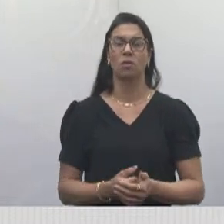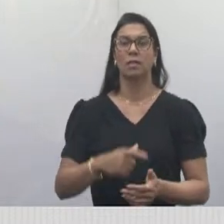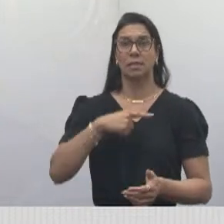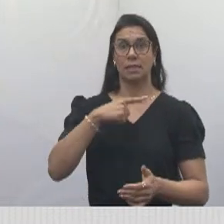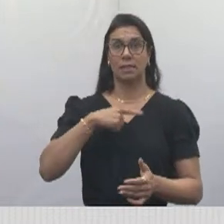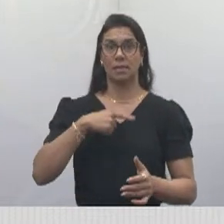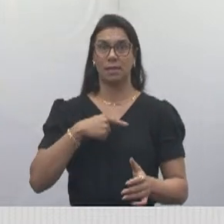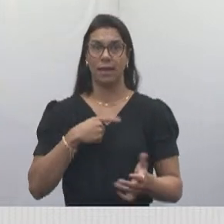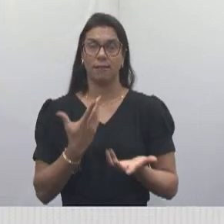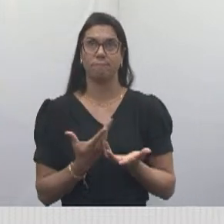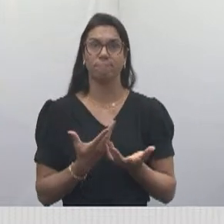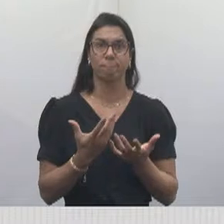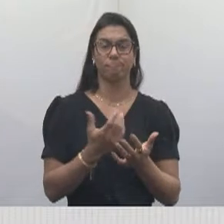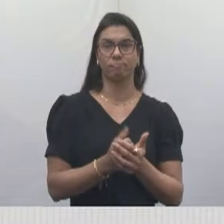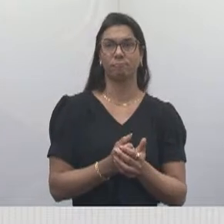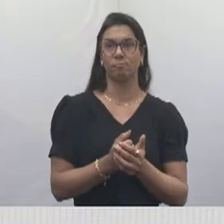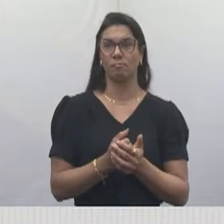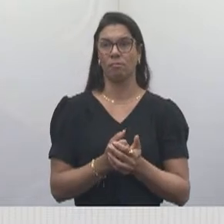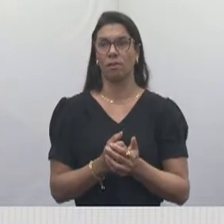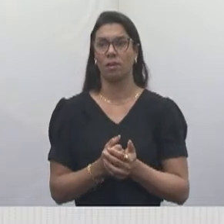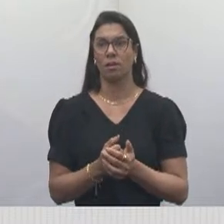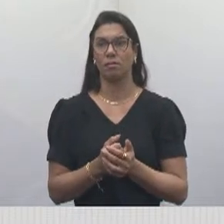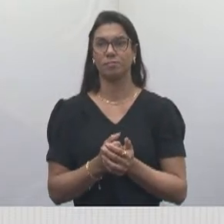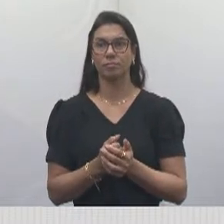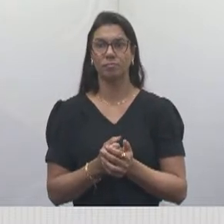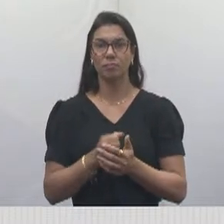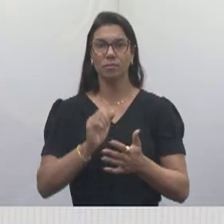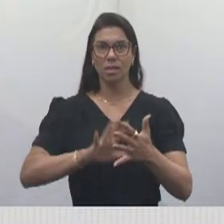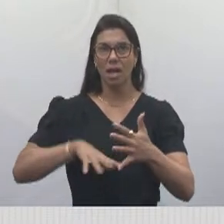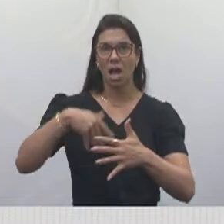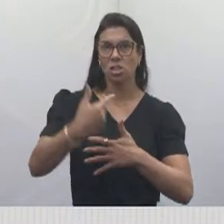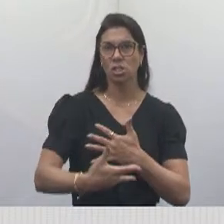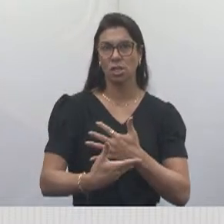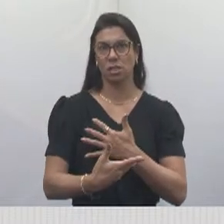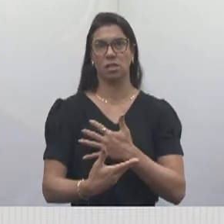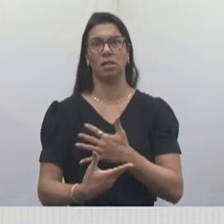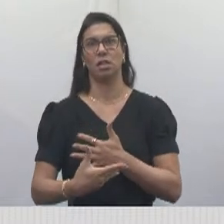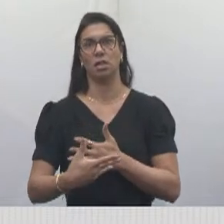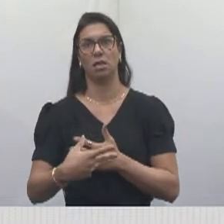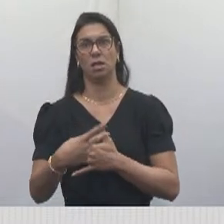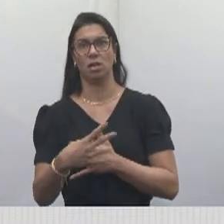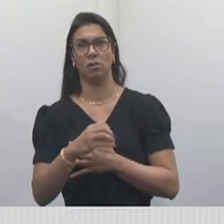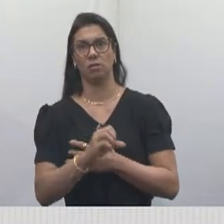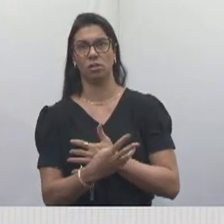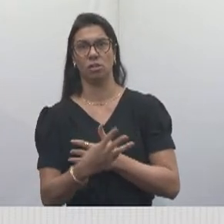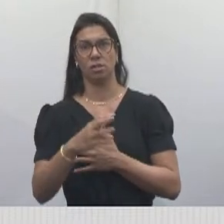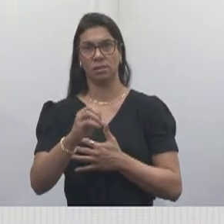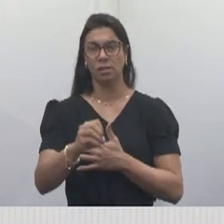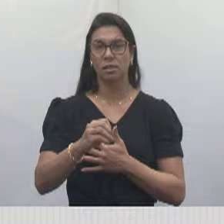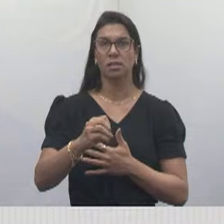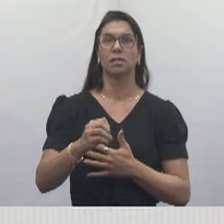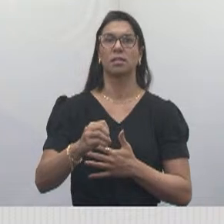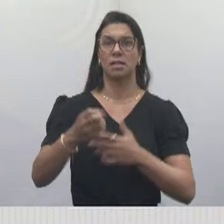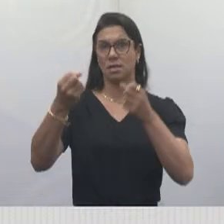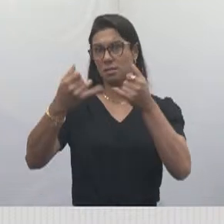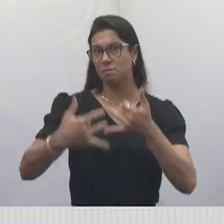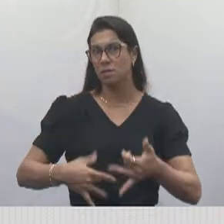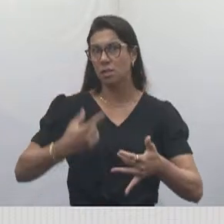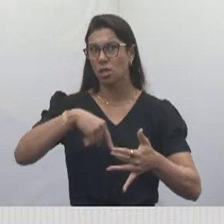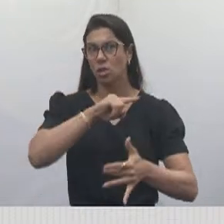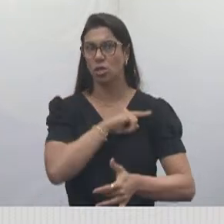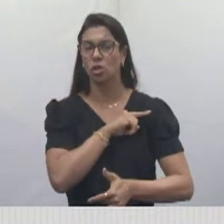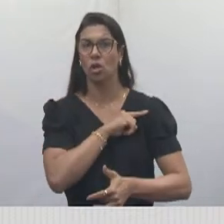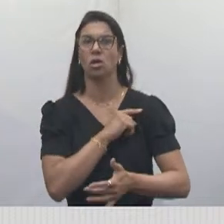parâmetro que é a Agenda 2030, que diz que nós queremos que em 2030 tais